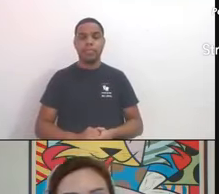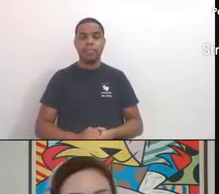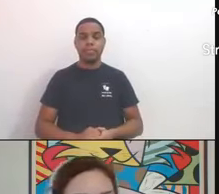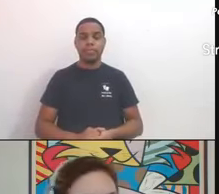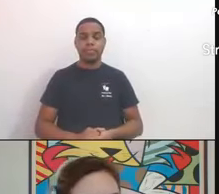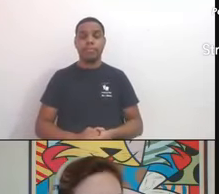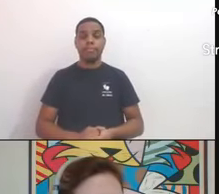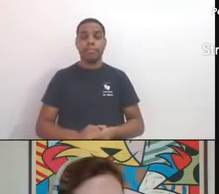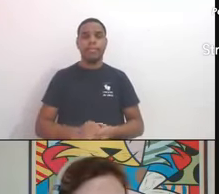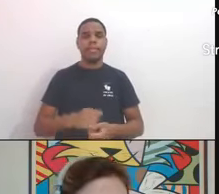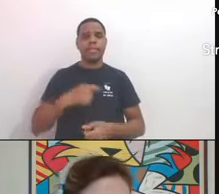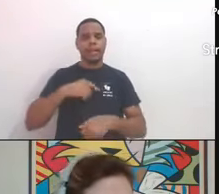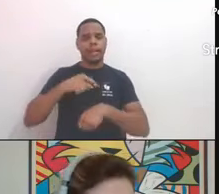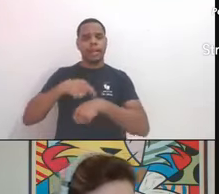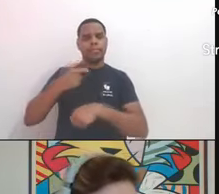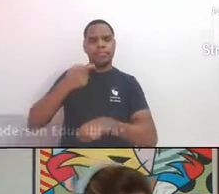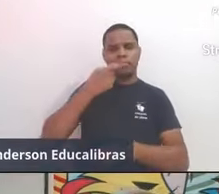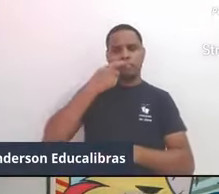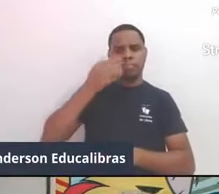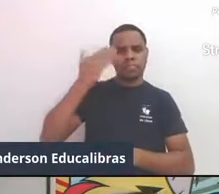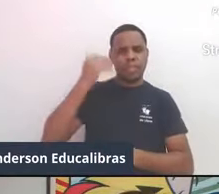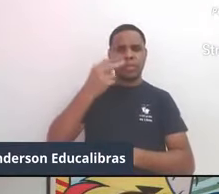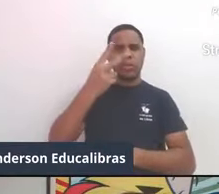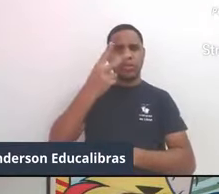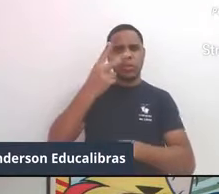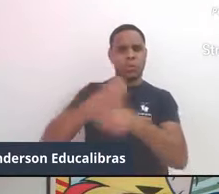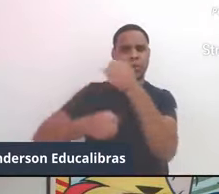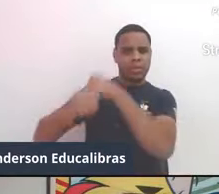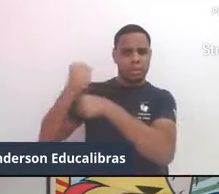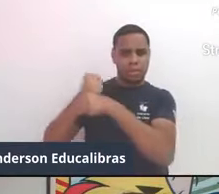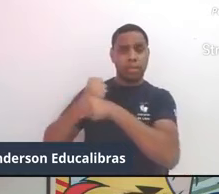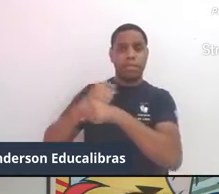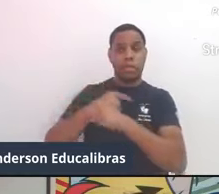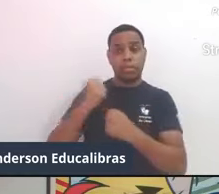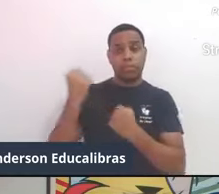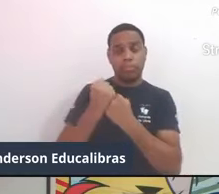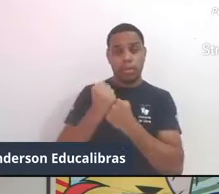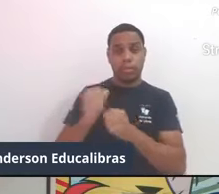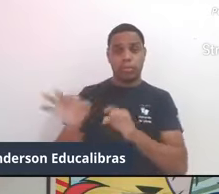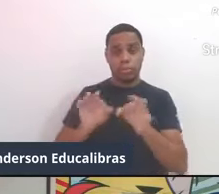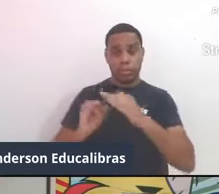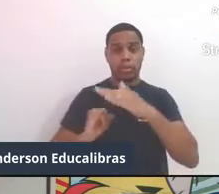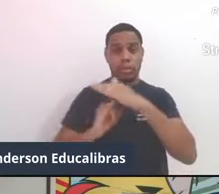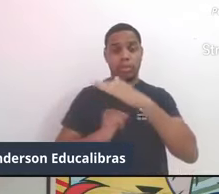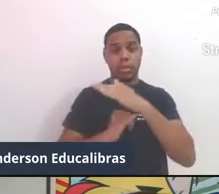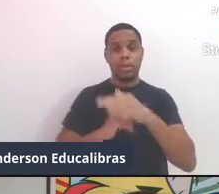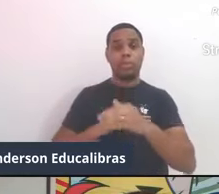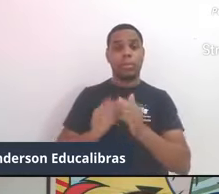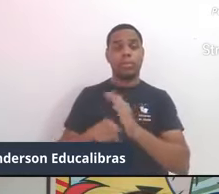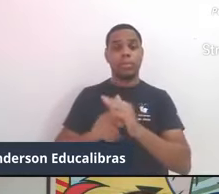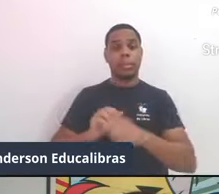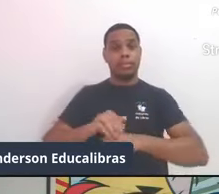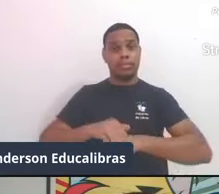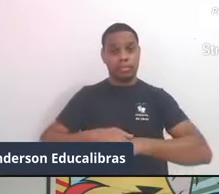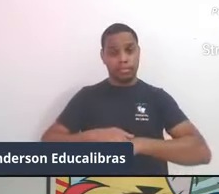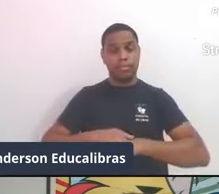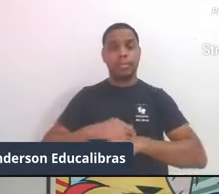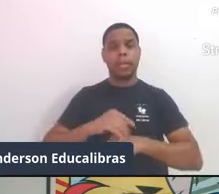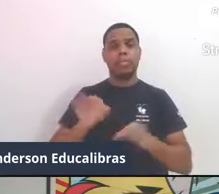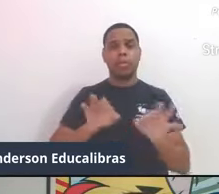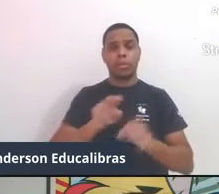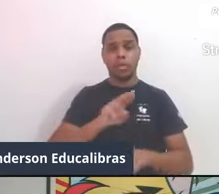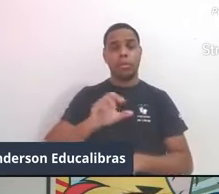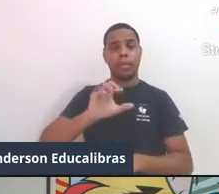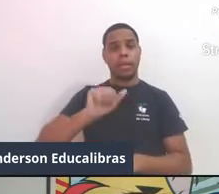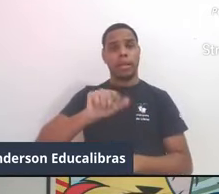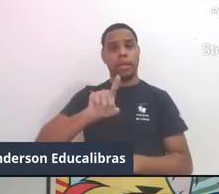Algum tempo atrás, a gente começou mais ou menos uns 2 anos, um apoio para um projeto do Instituto Mara Gabrilli, de um programa chamado Cadê Você? E